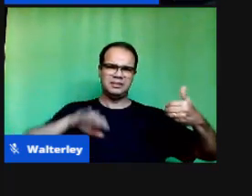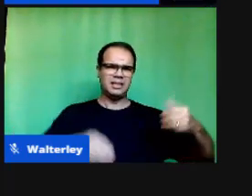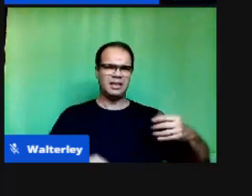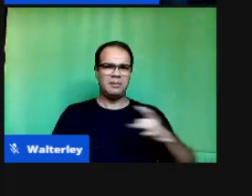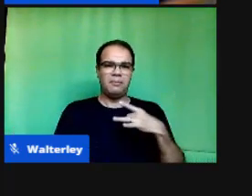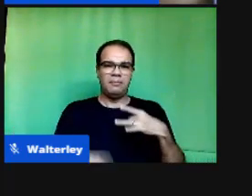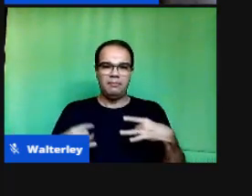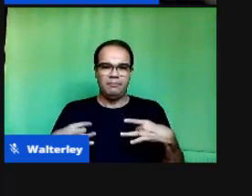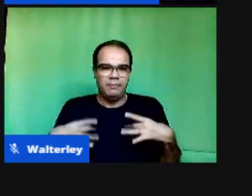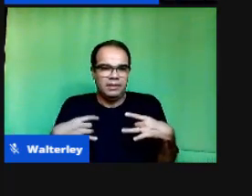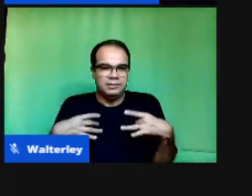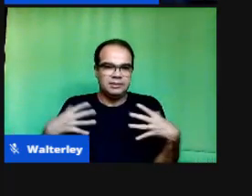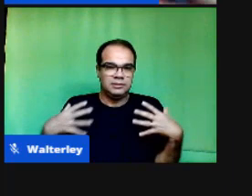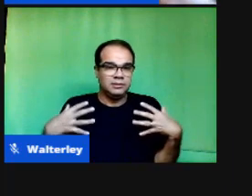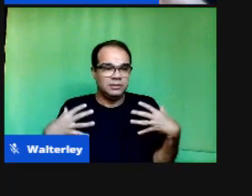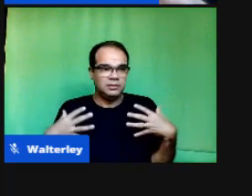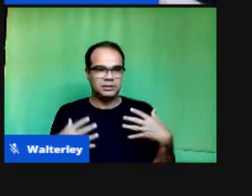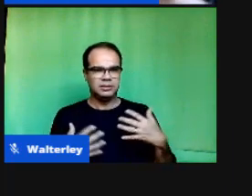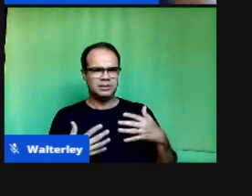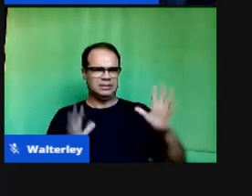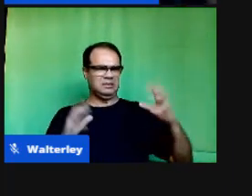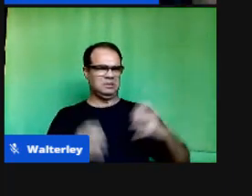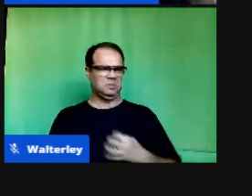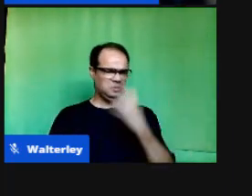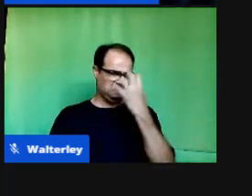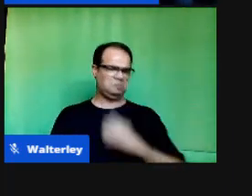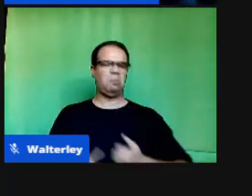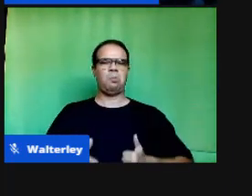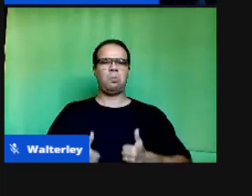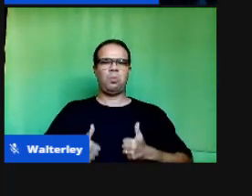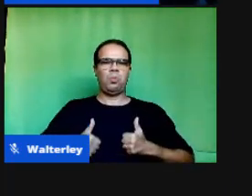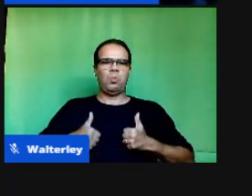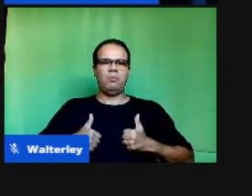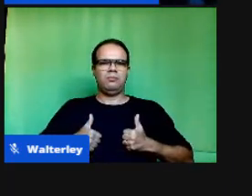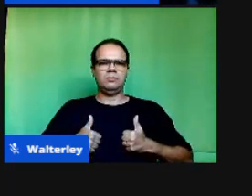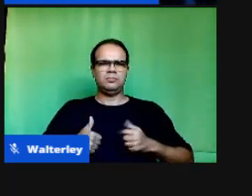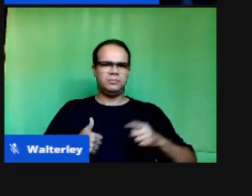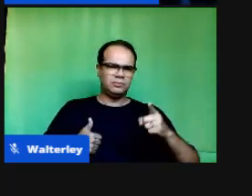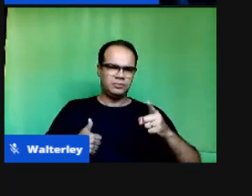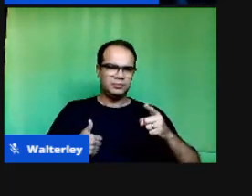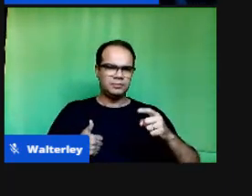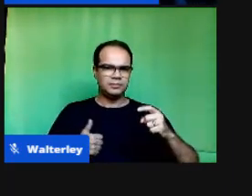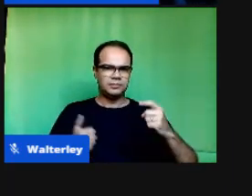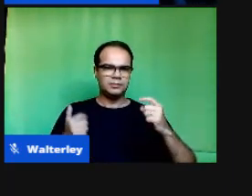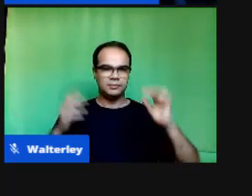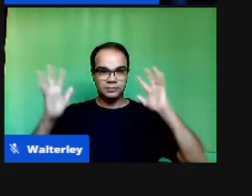medo, eu tenho insegurança, eu sou uma pessoa arrogante. Então, reflita sobre isso.